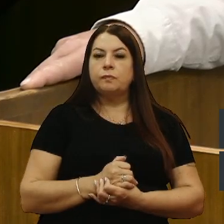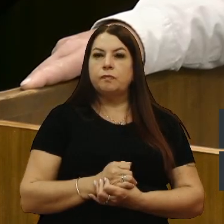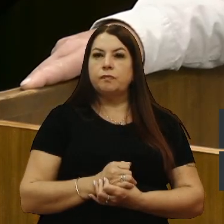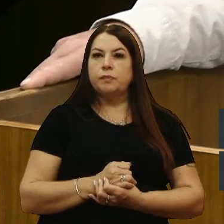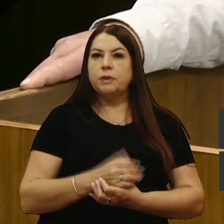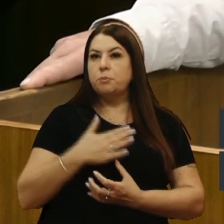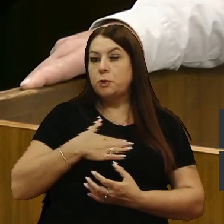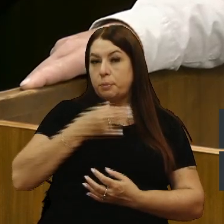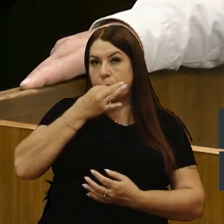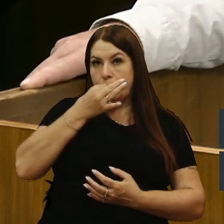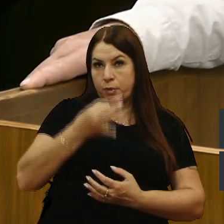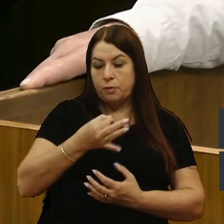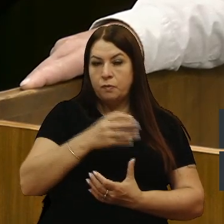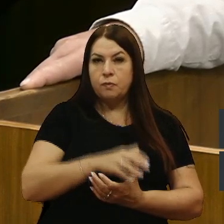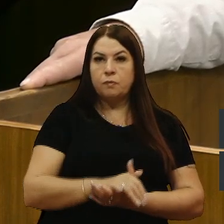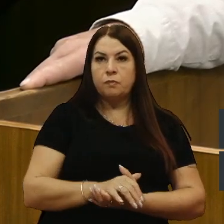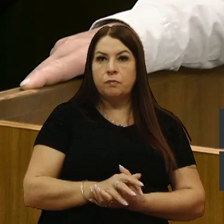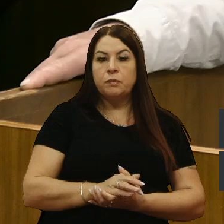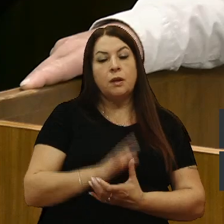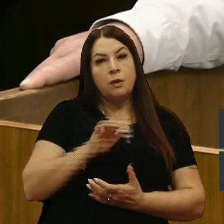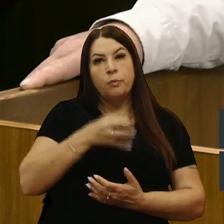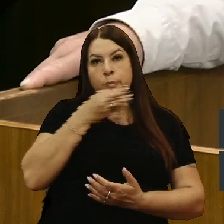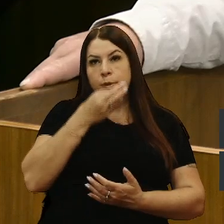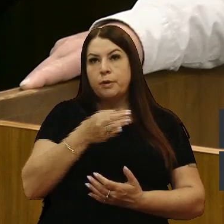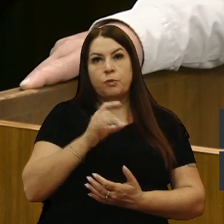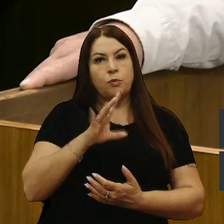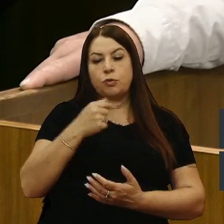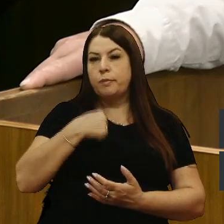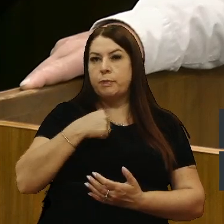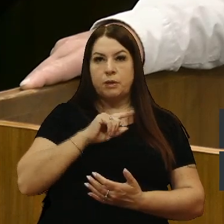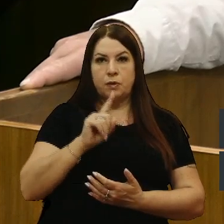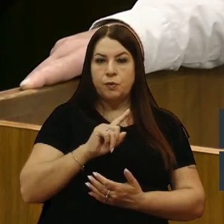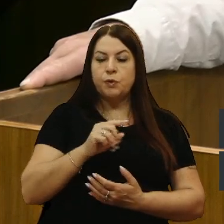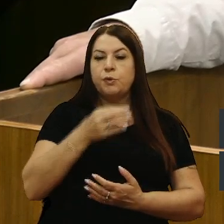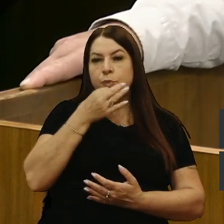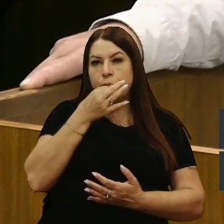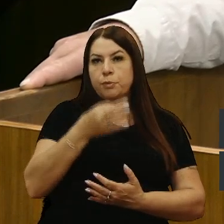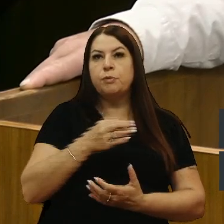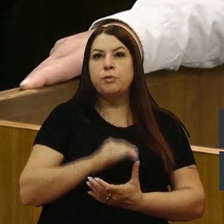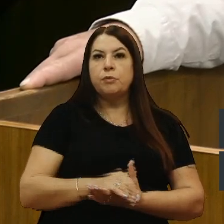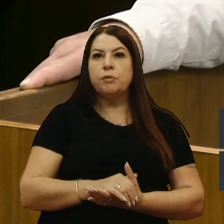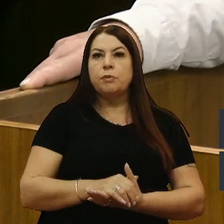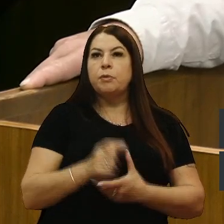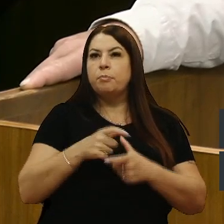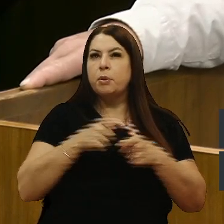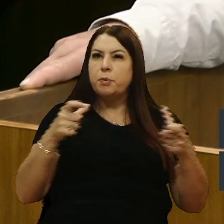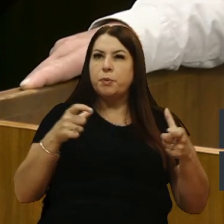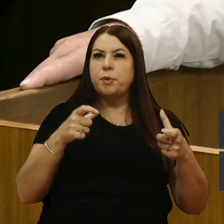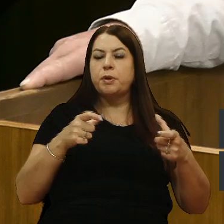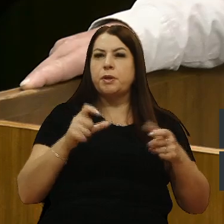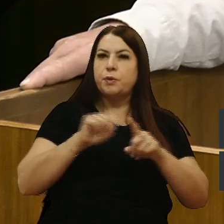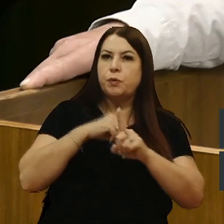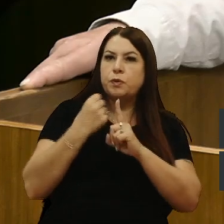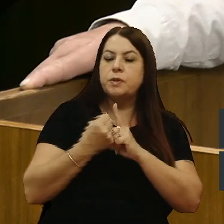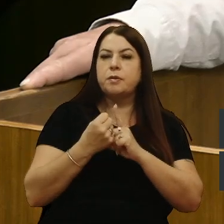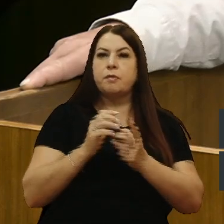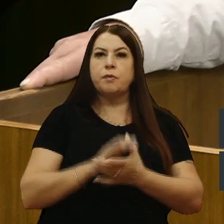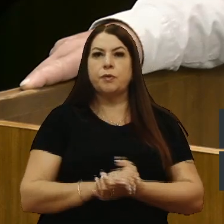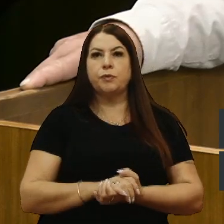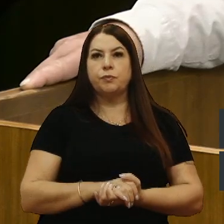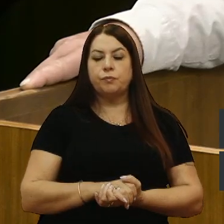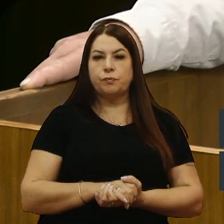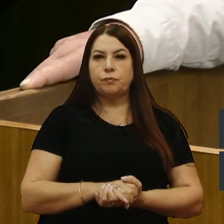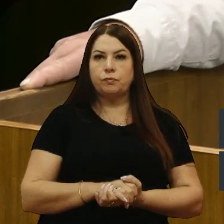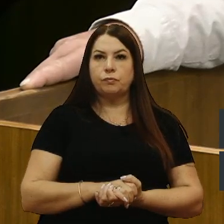colocar a minha opinião. É uma opinião que não é só minha, é uma opinião de grande parte da sociedade,